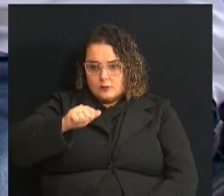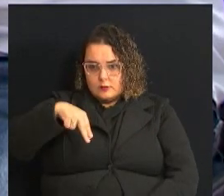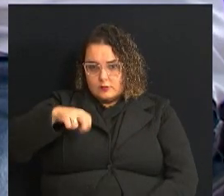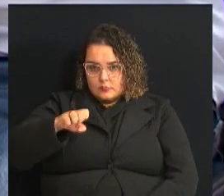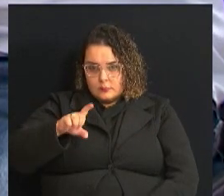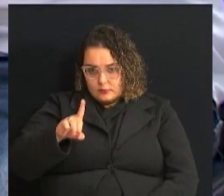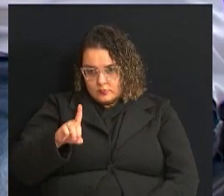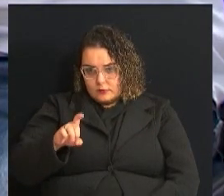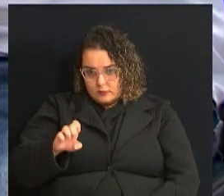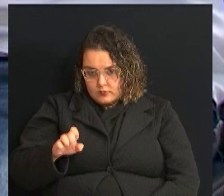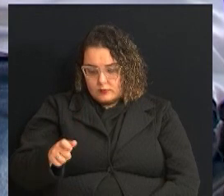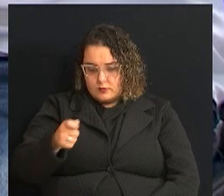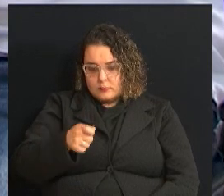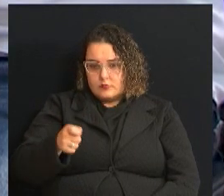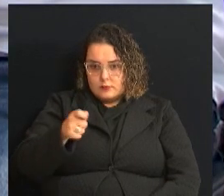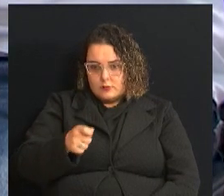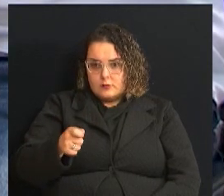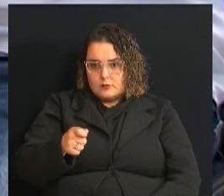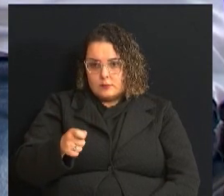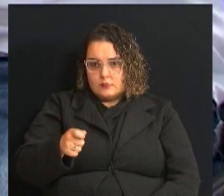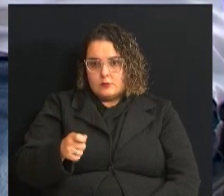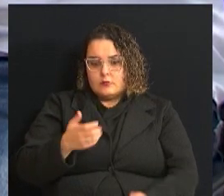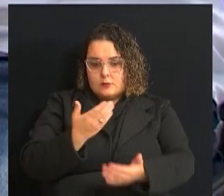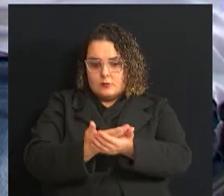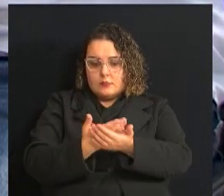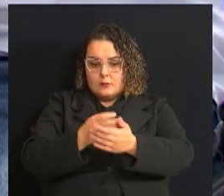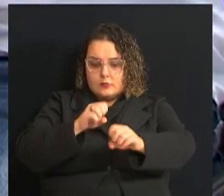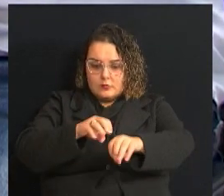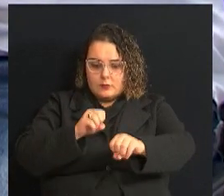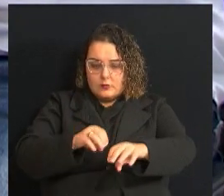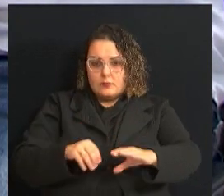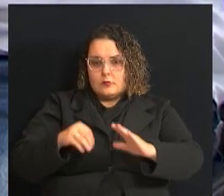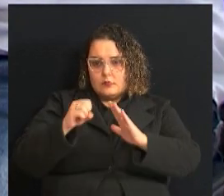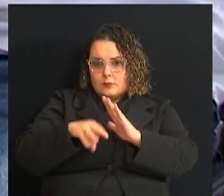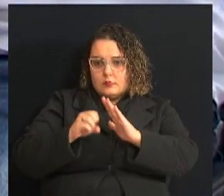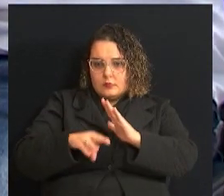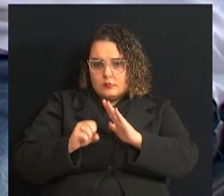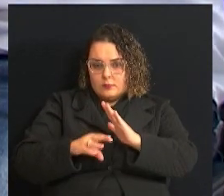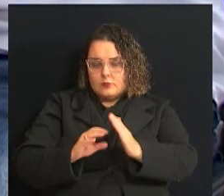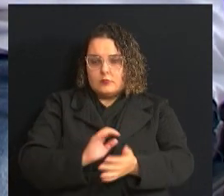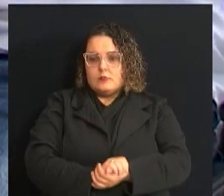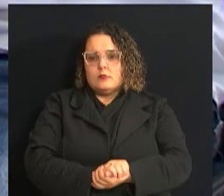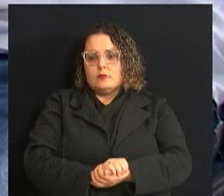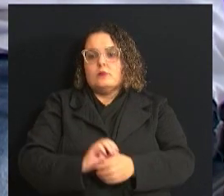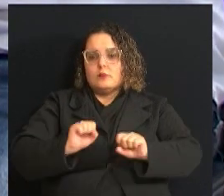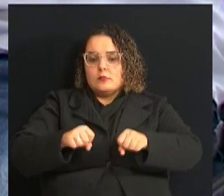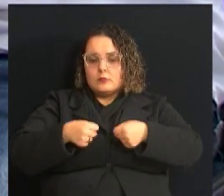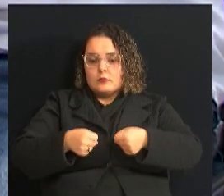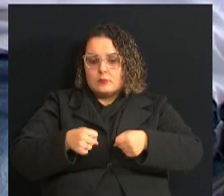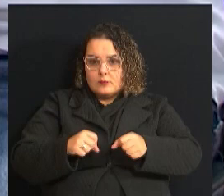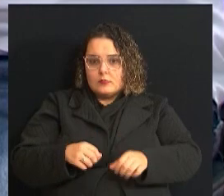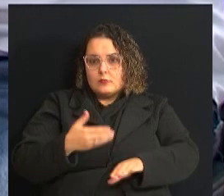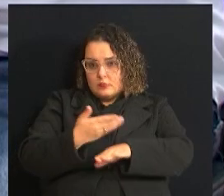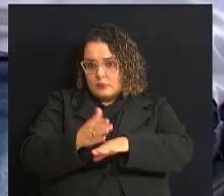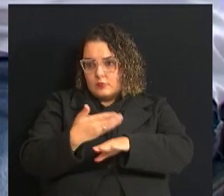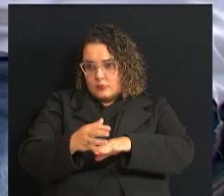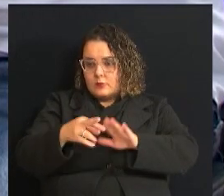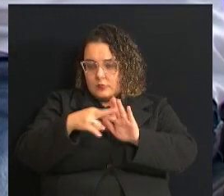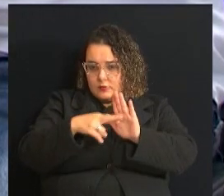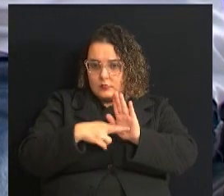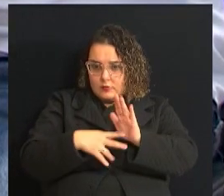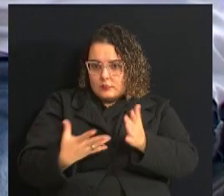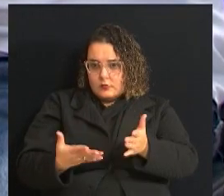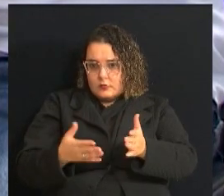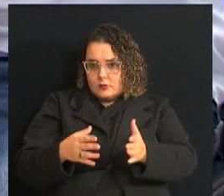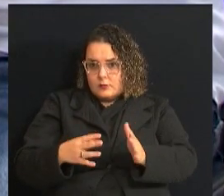de Educação Domiciliar, a associação que defende, né, a prática e a regulamentação do